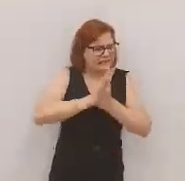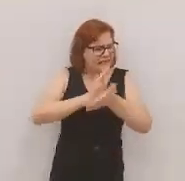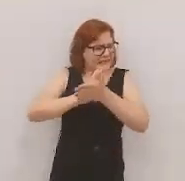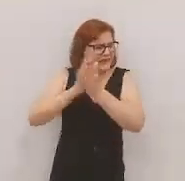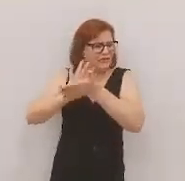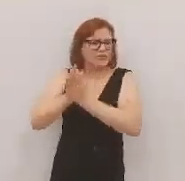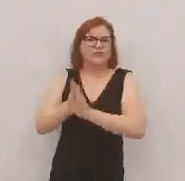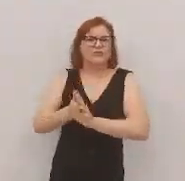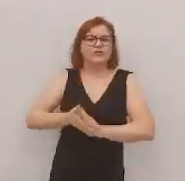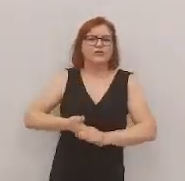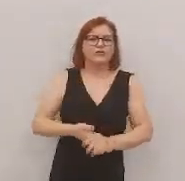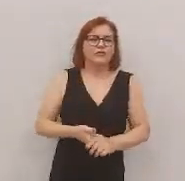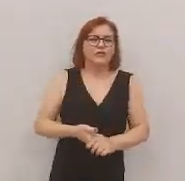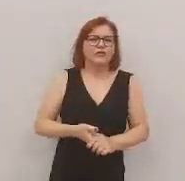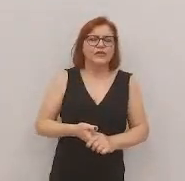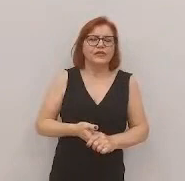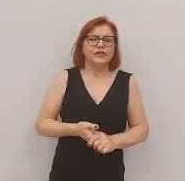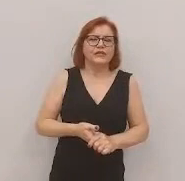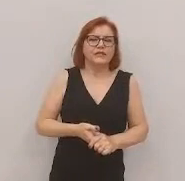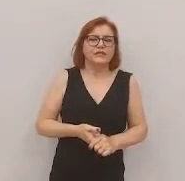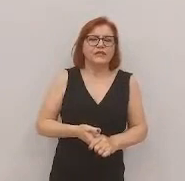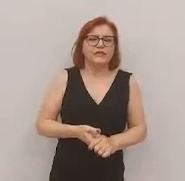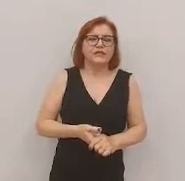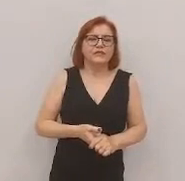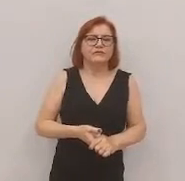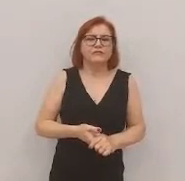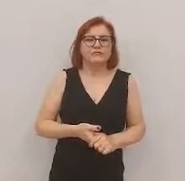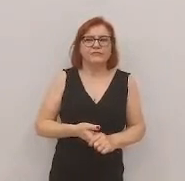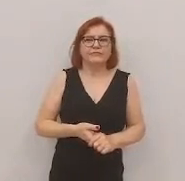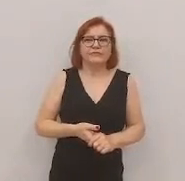na cruz, botou fogo.